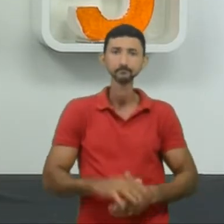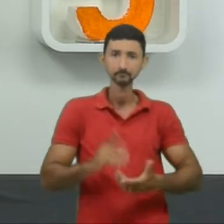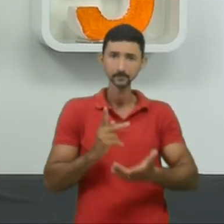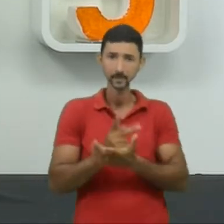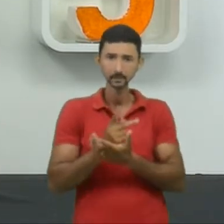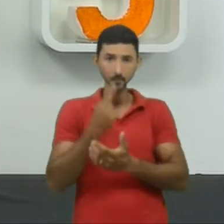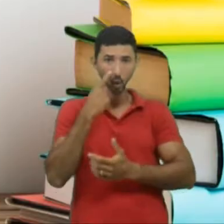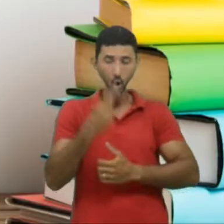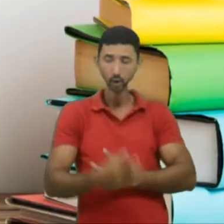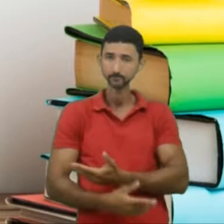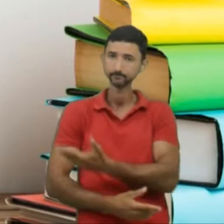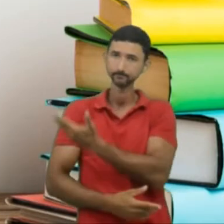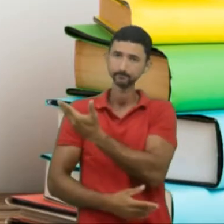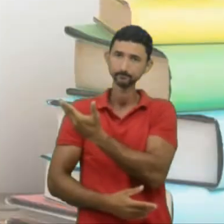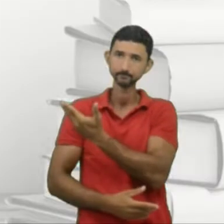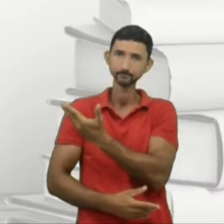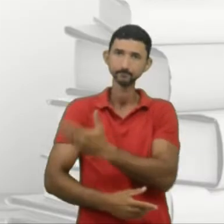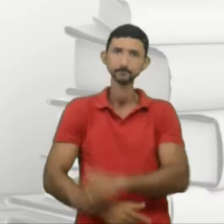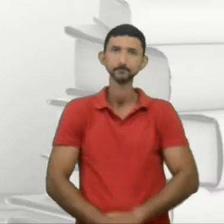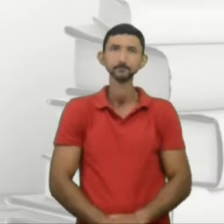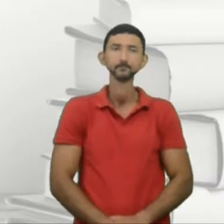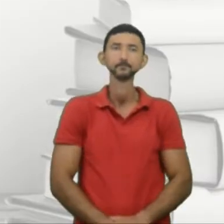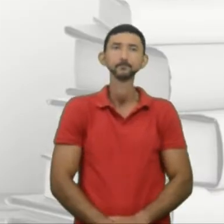sempre, acompanha na tela comigo.